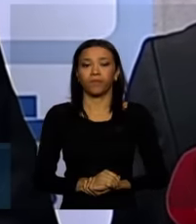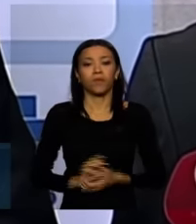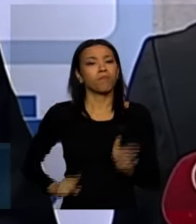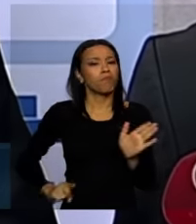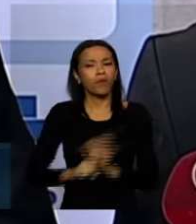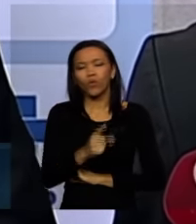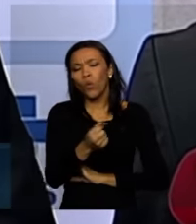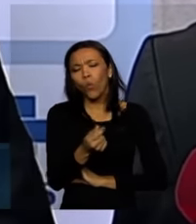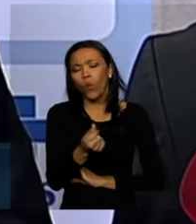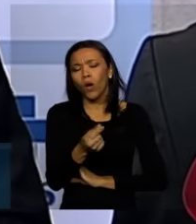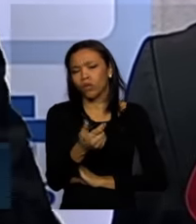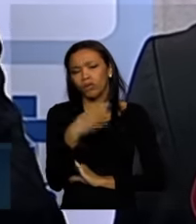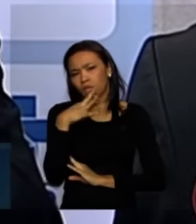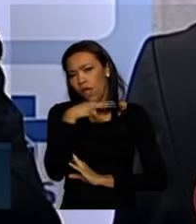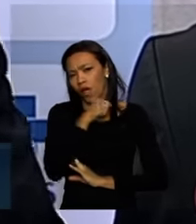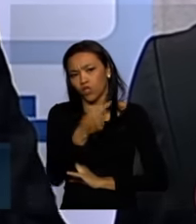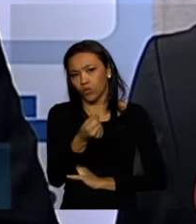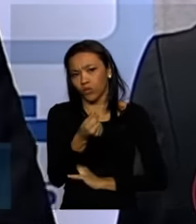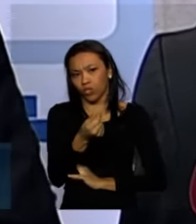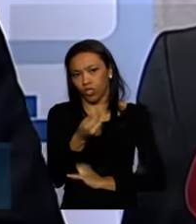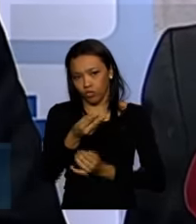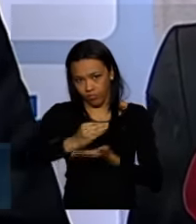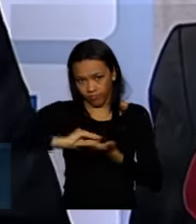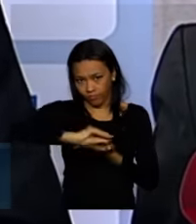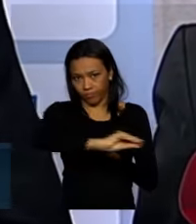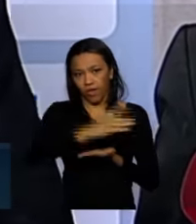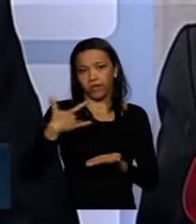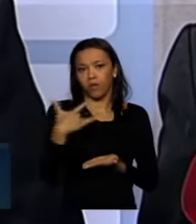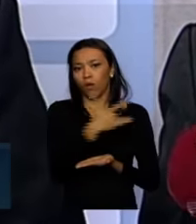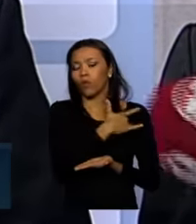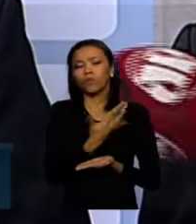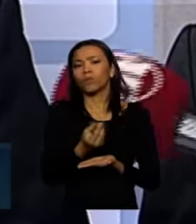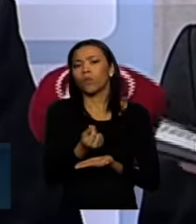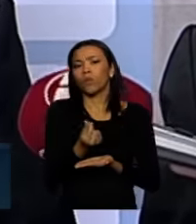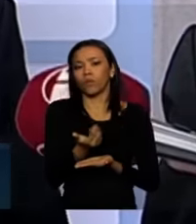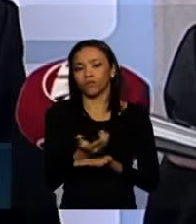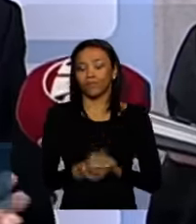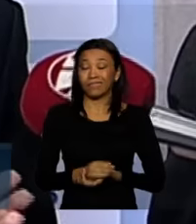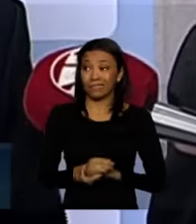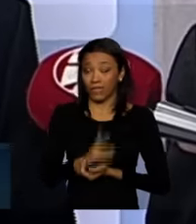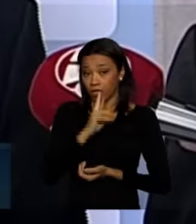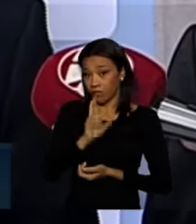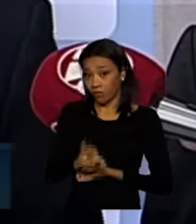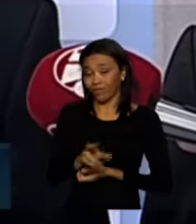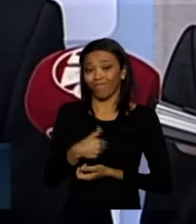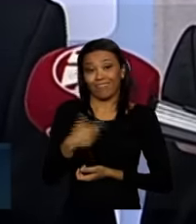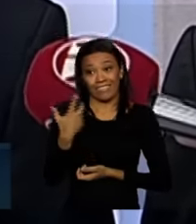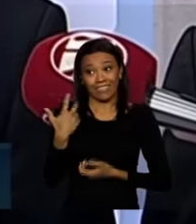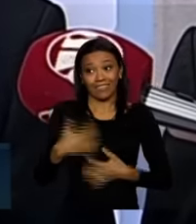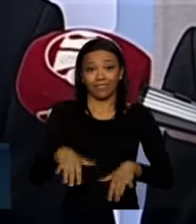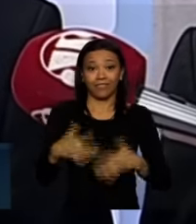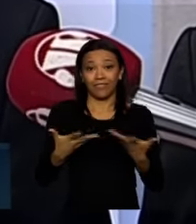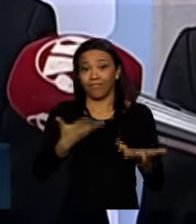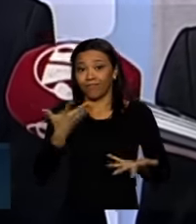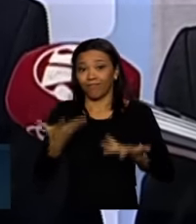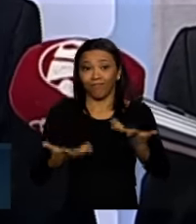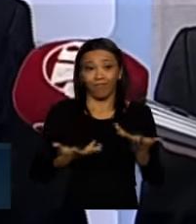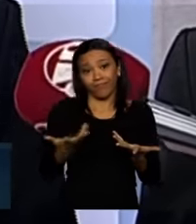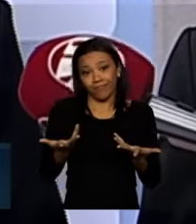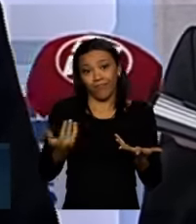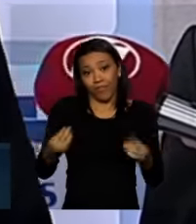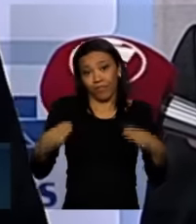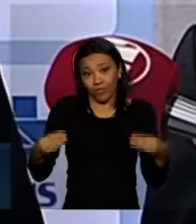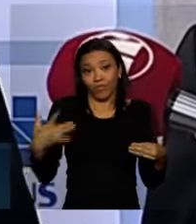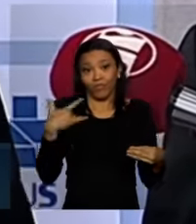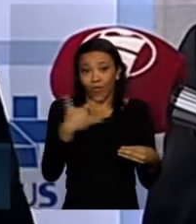orçamento razoável PR área de saúde Ministro Olha isso é uma coisa muito complexa né a tendência de qualquer ministro da